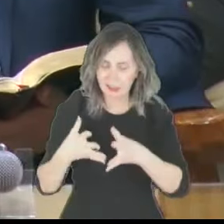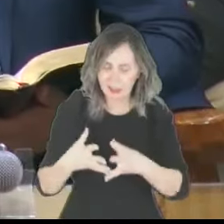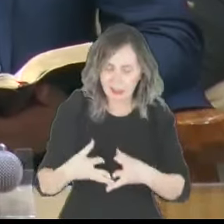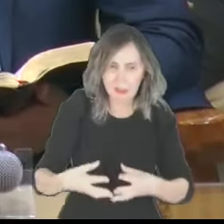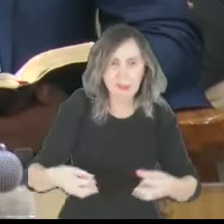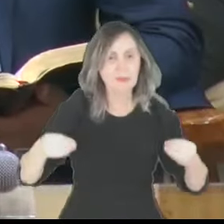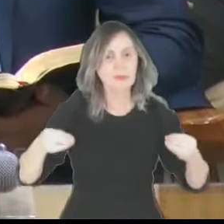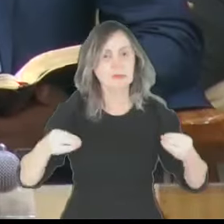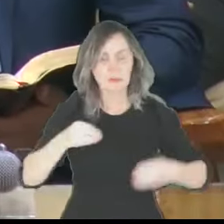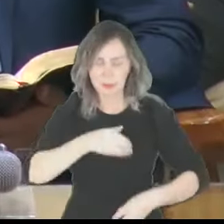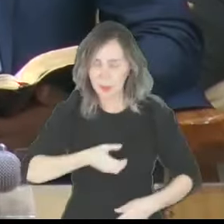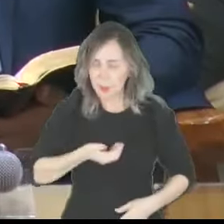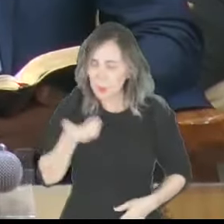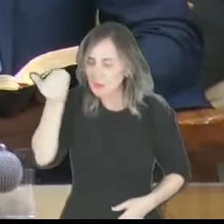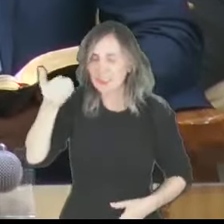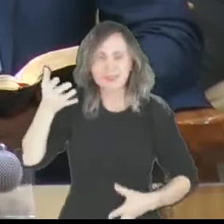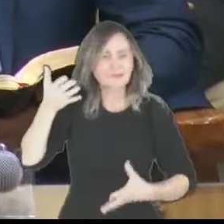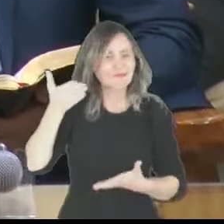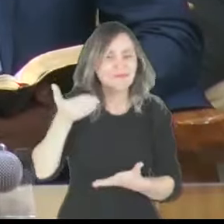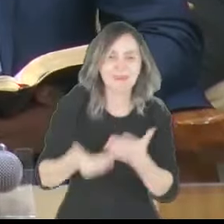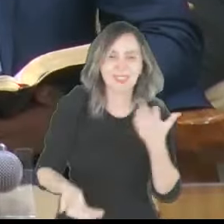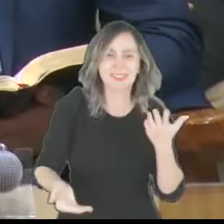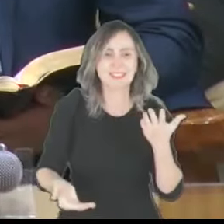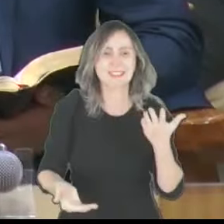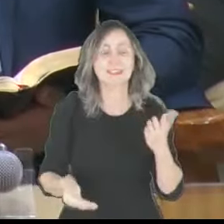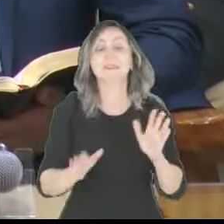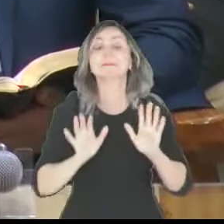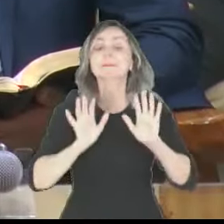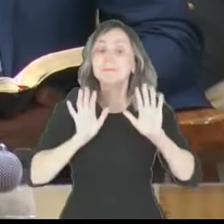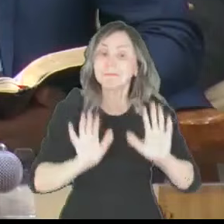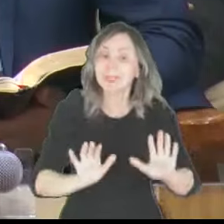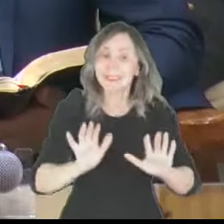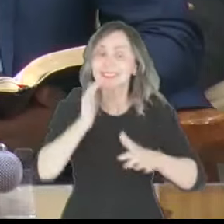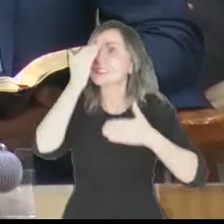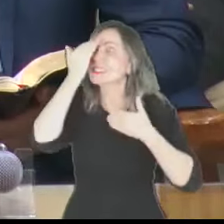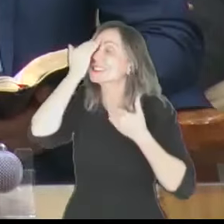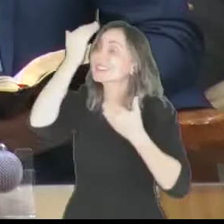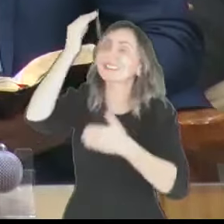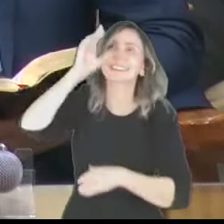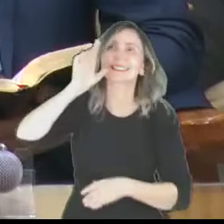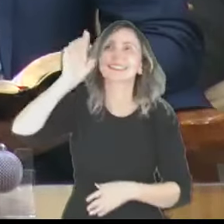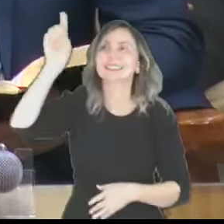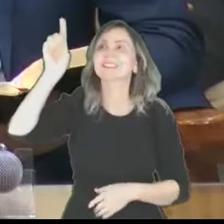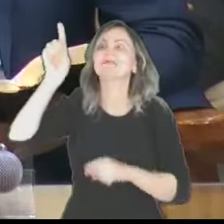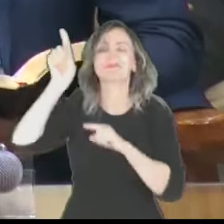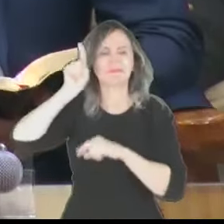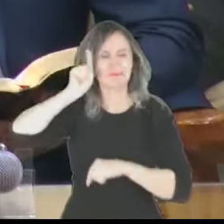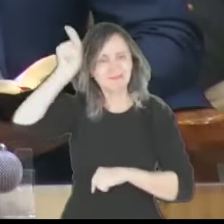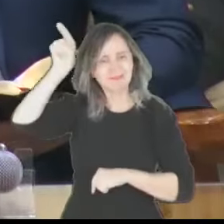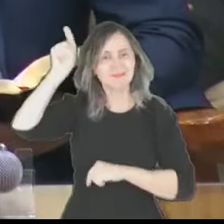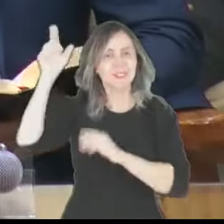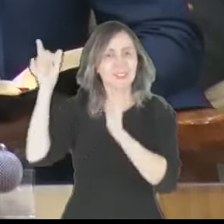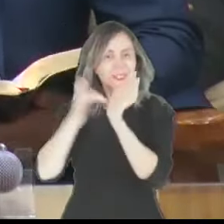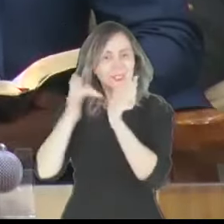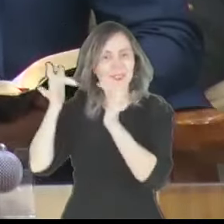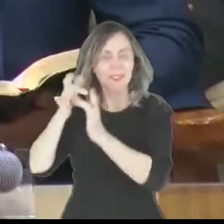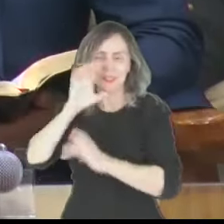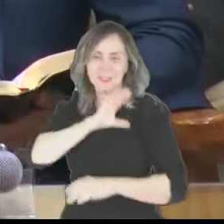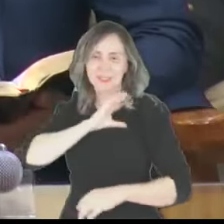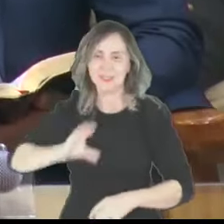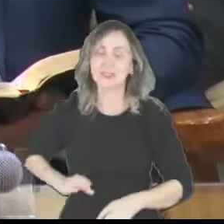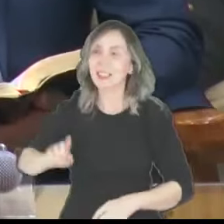Mas graças a Deus, que Jesus Cristo, Jesus é o último Adão. Jesus